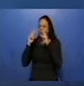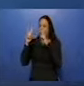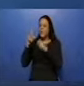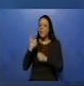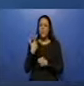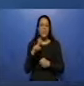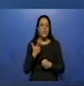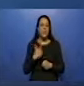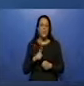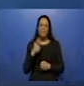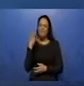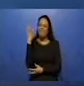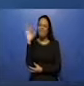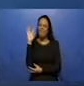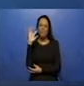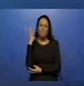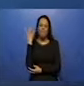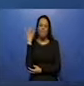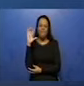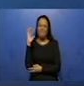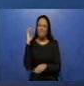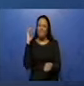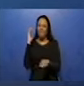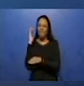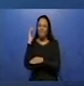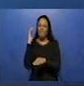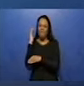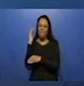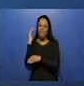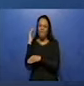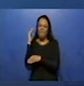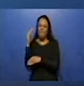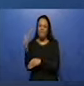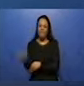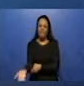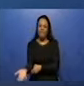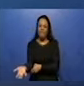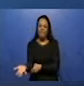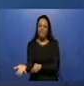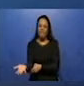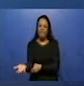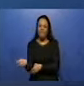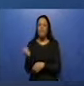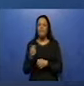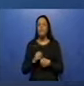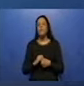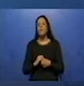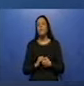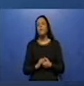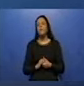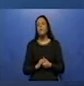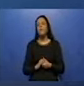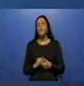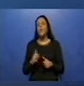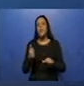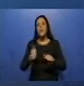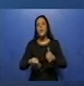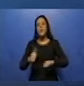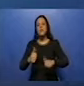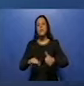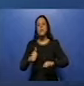de árvores. Nós temos aqui só uma parte do tronco, então a árvore já foi derrubada. Vamos analisar qual